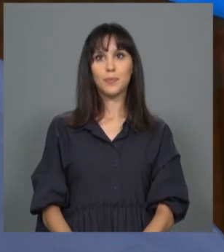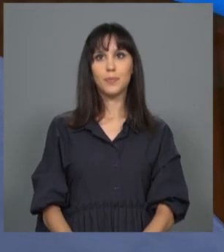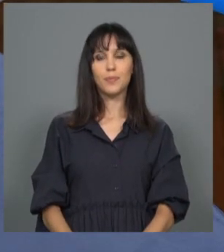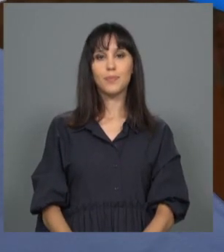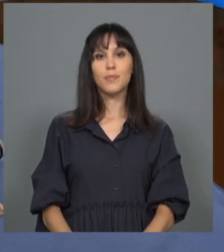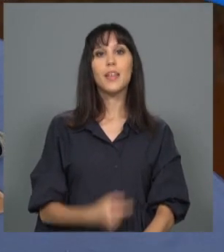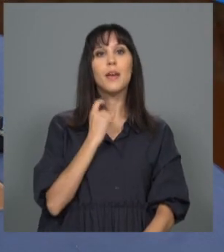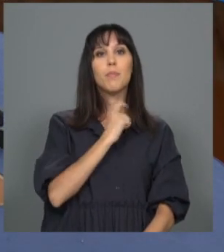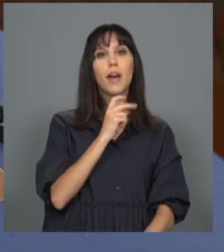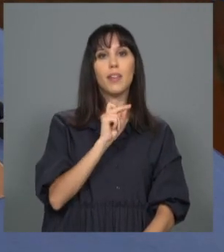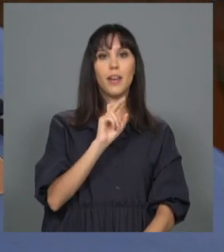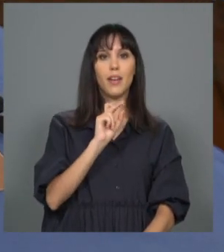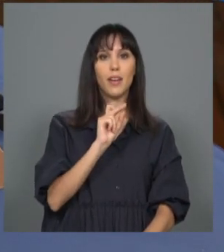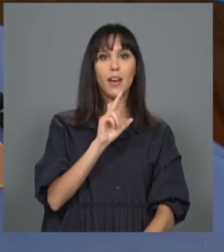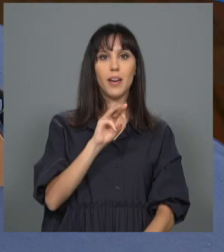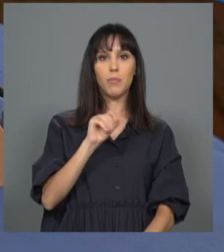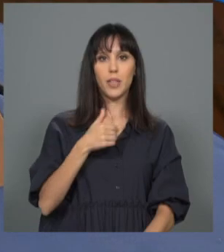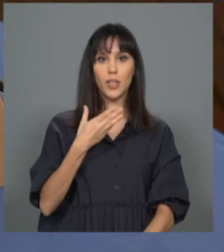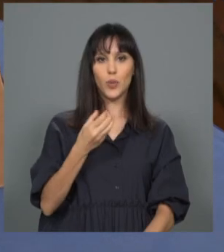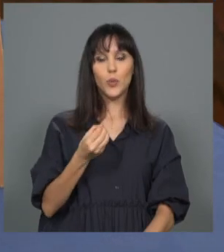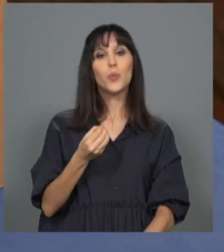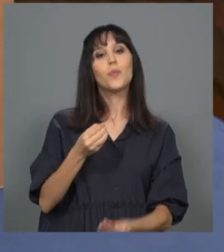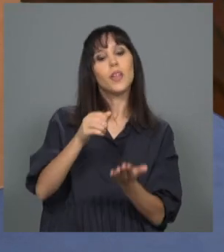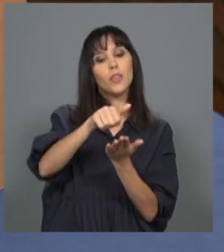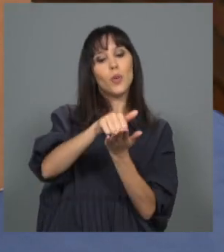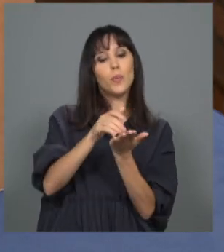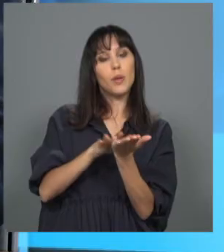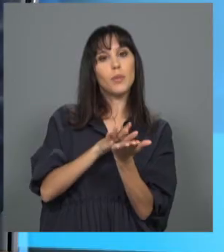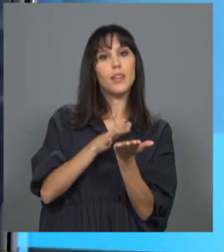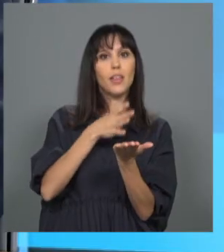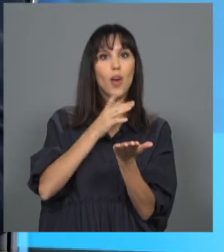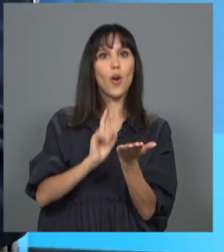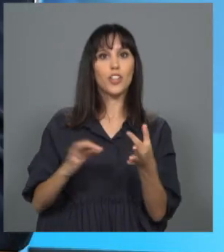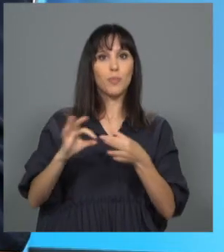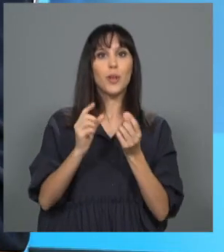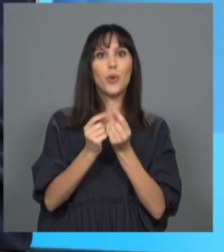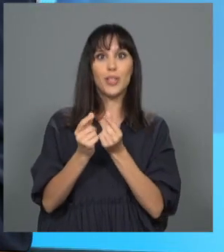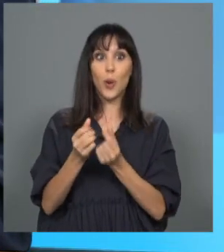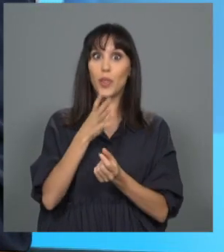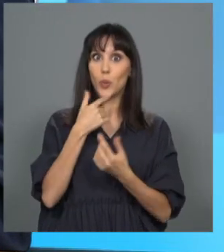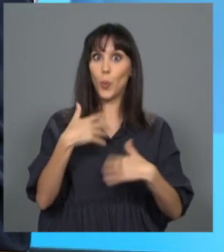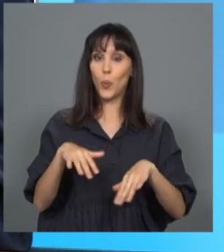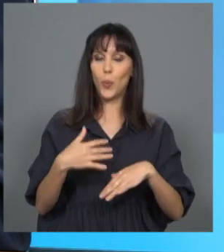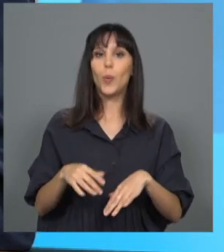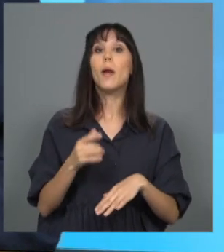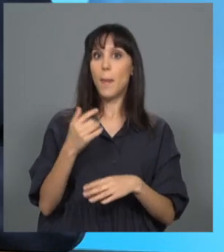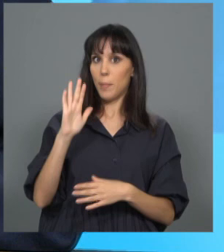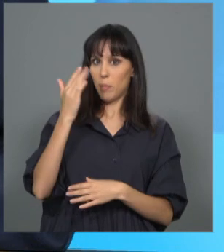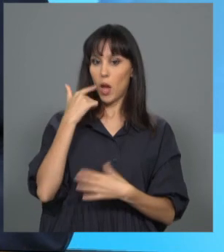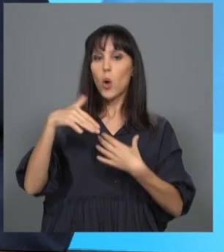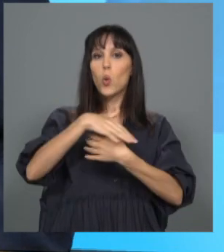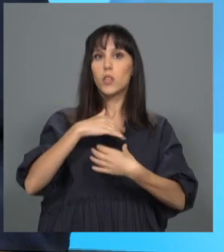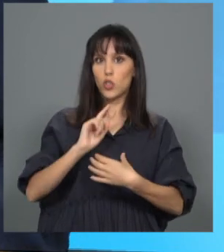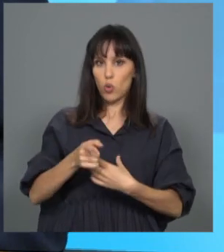Padre Armindo Vaz, o que nos diz este texto sobre a oração? Diz muitas coisas. Em primeiro lugar, o contexto em que